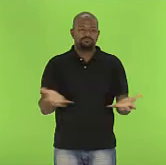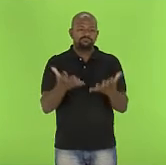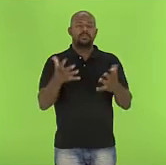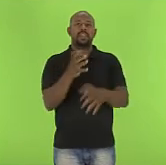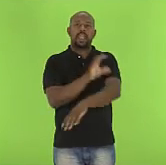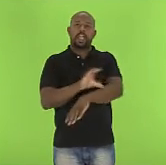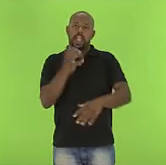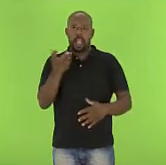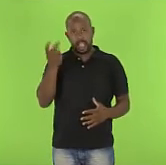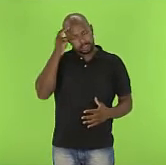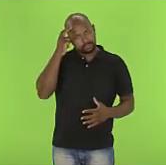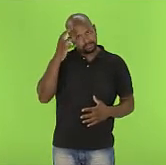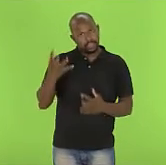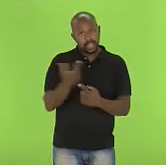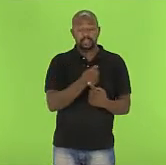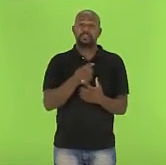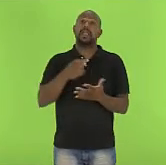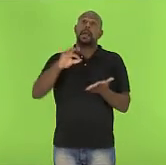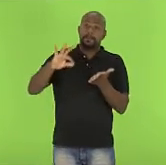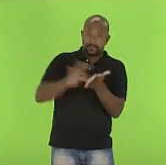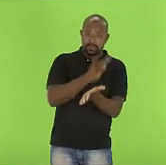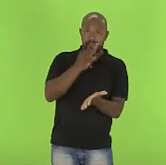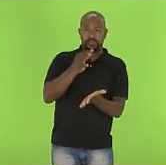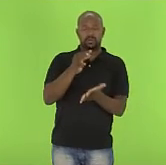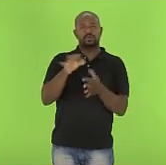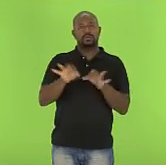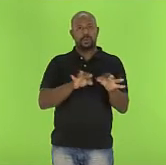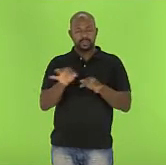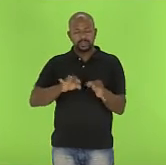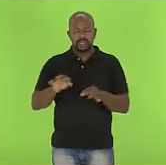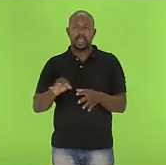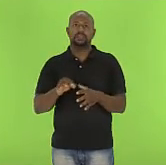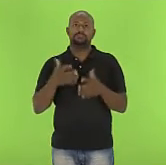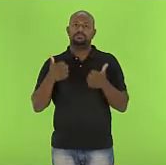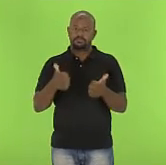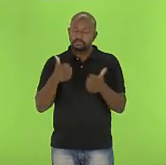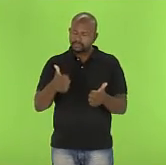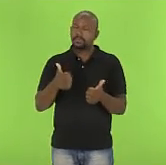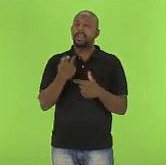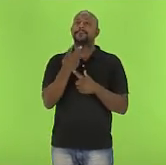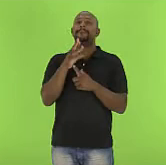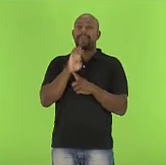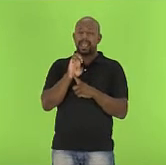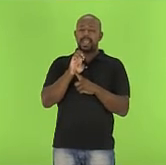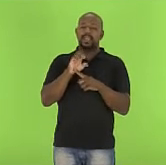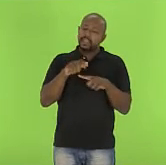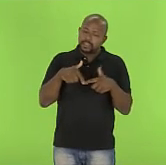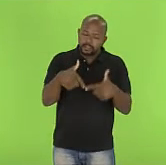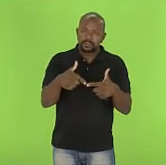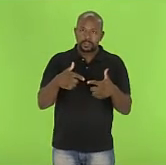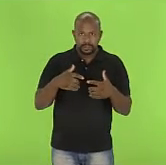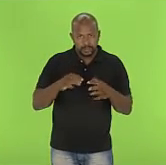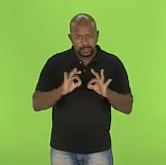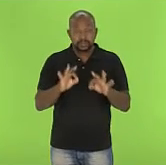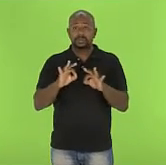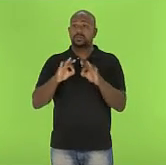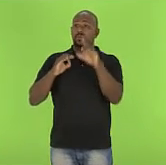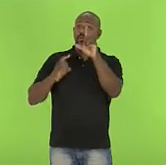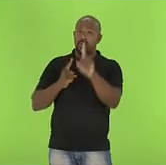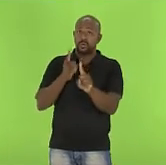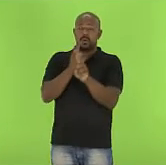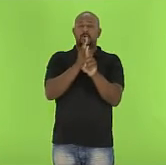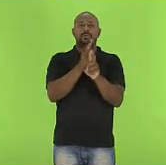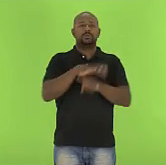do mercado artístico-cultural. A aprovação do projeto, né? A felicidade da aprovação, a pré-produção e a execução.